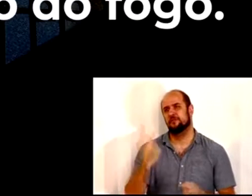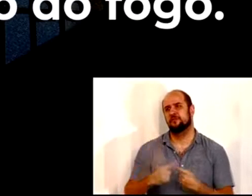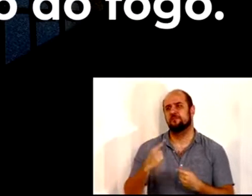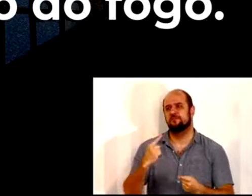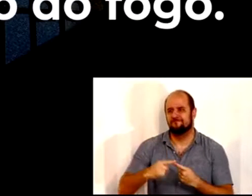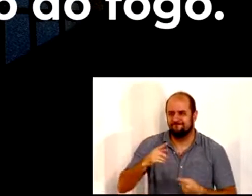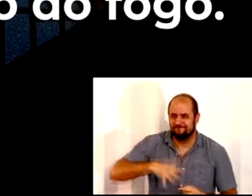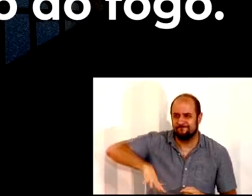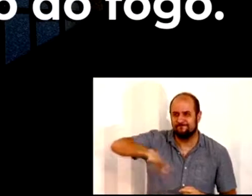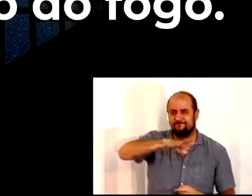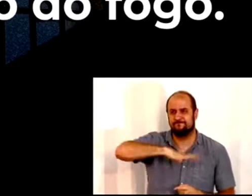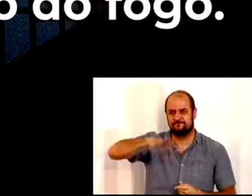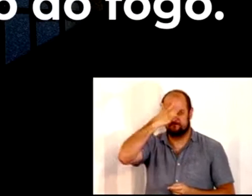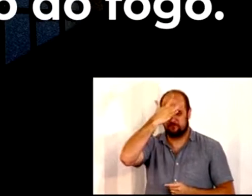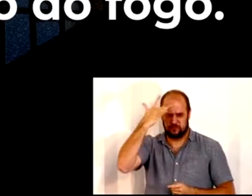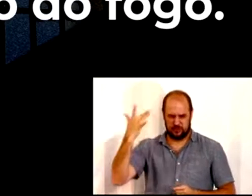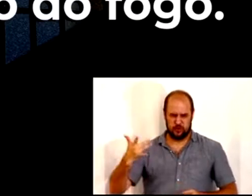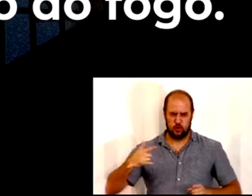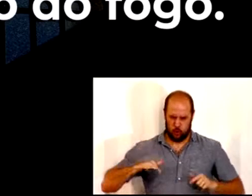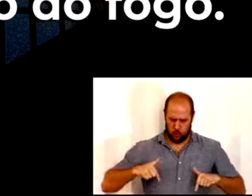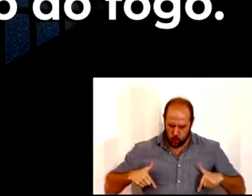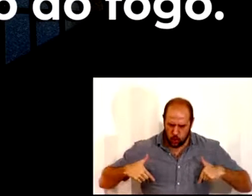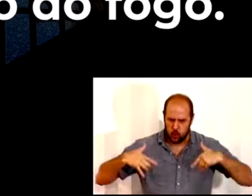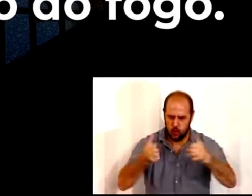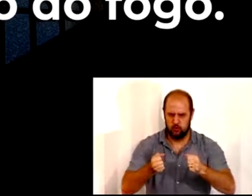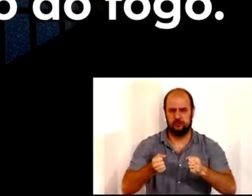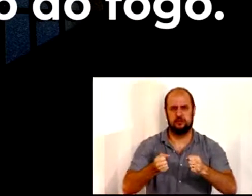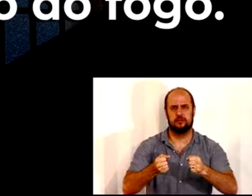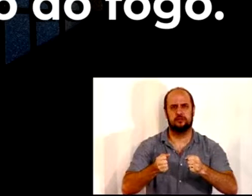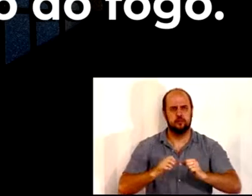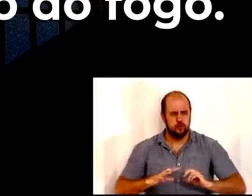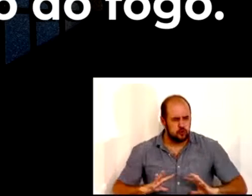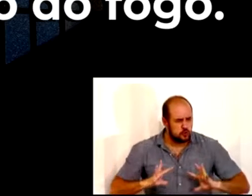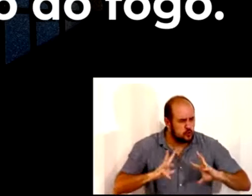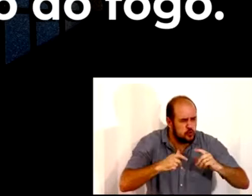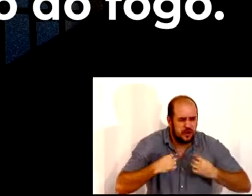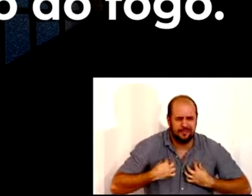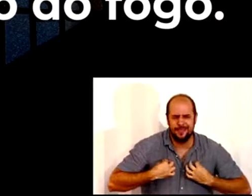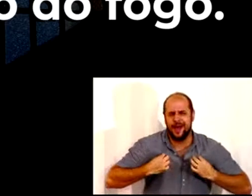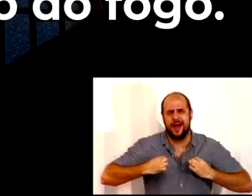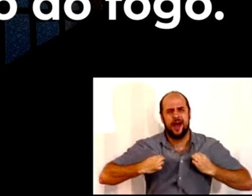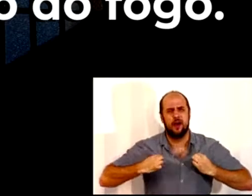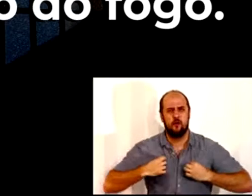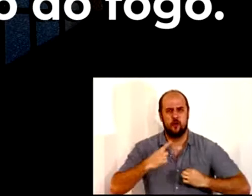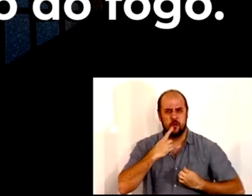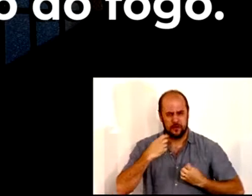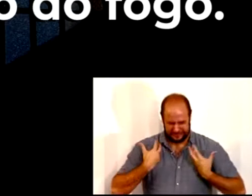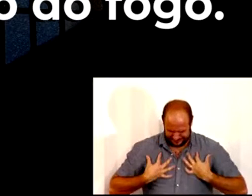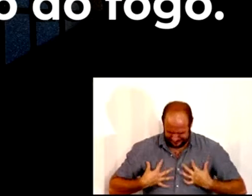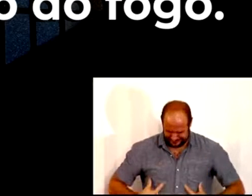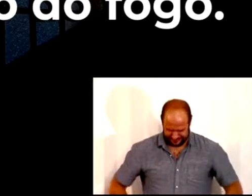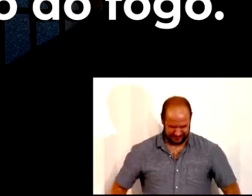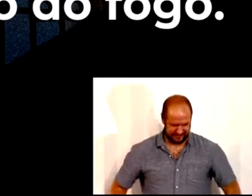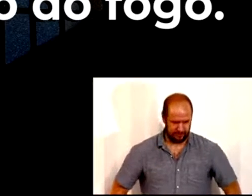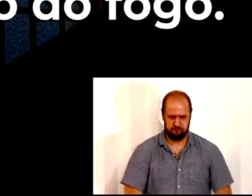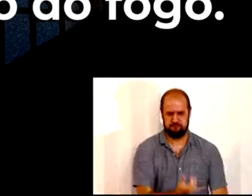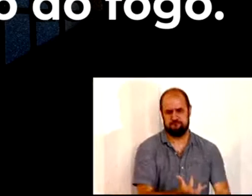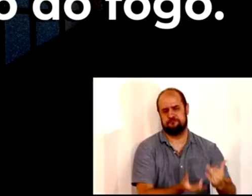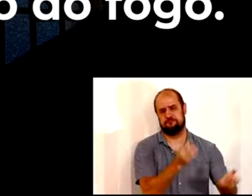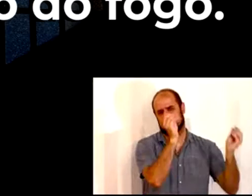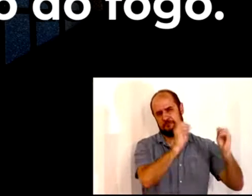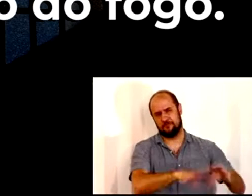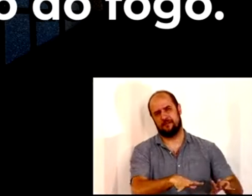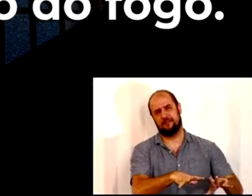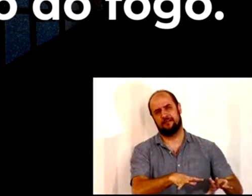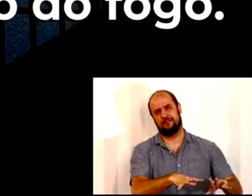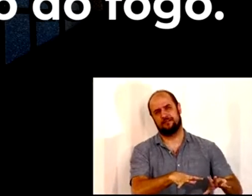anda o guerreiro no tumulto da batalha, e toda a veste revolvida em sangue serão queimadas,